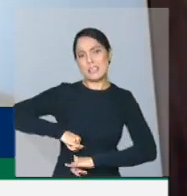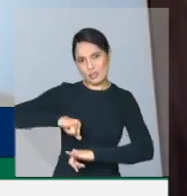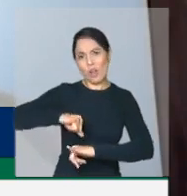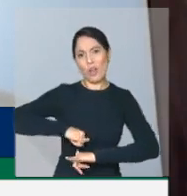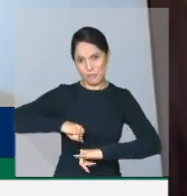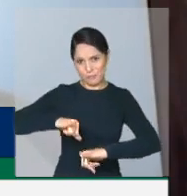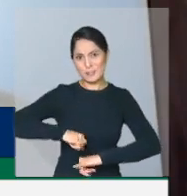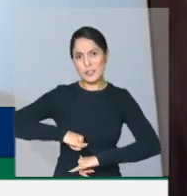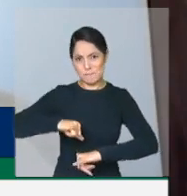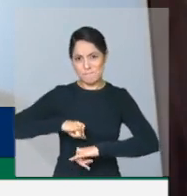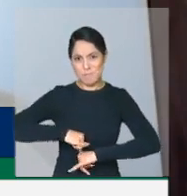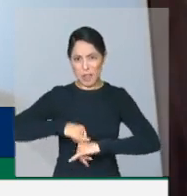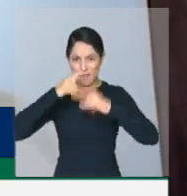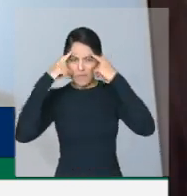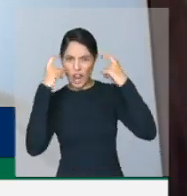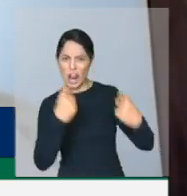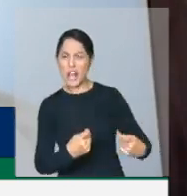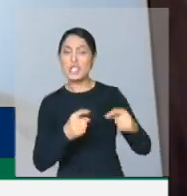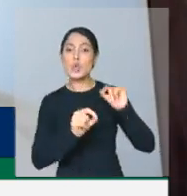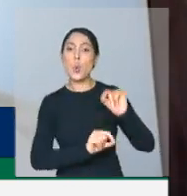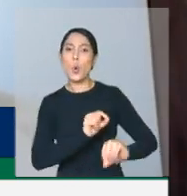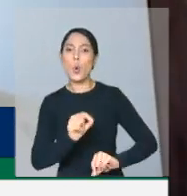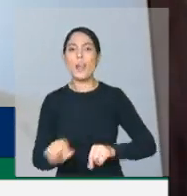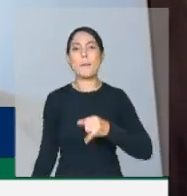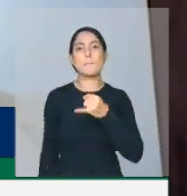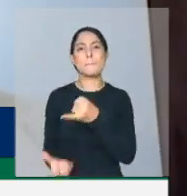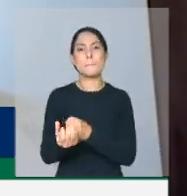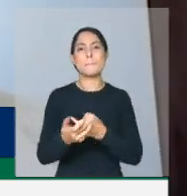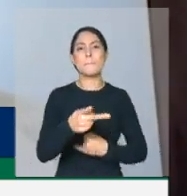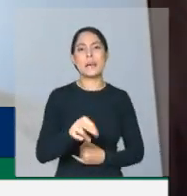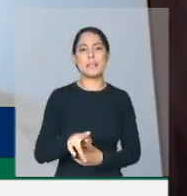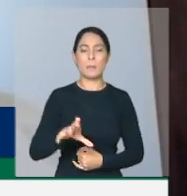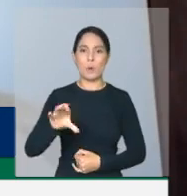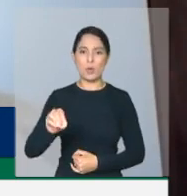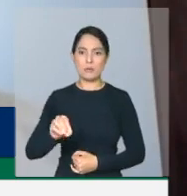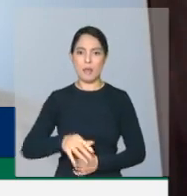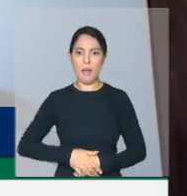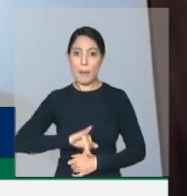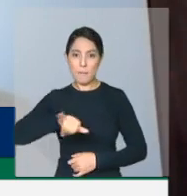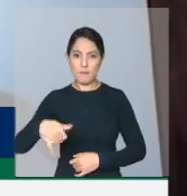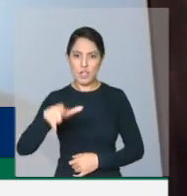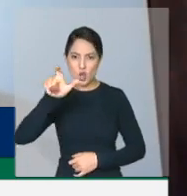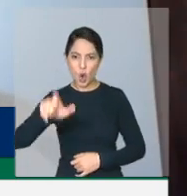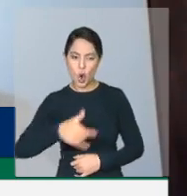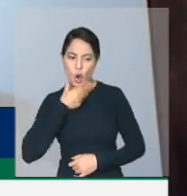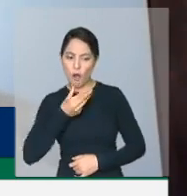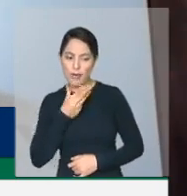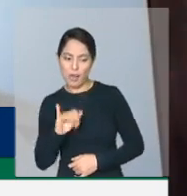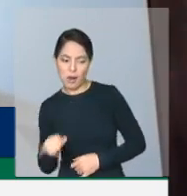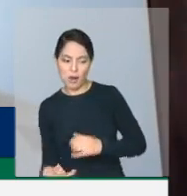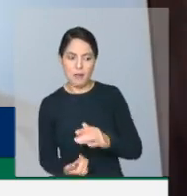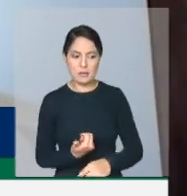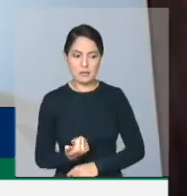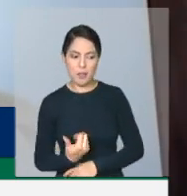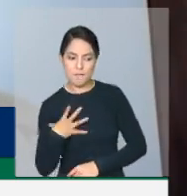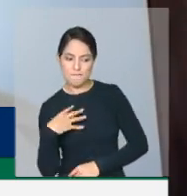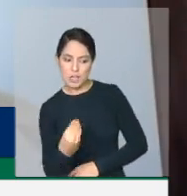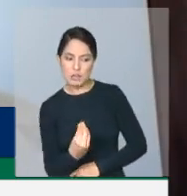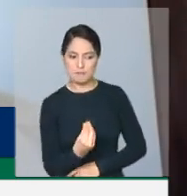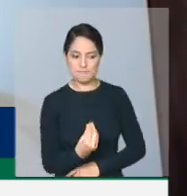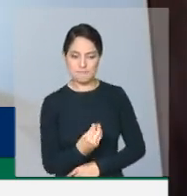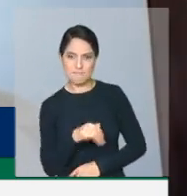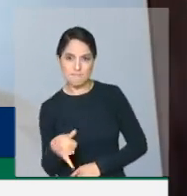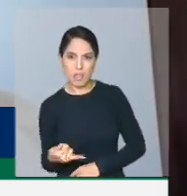perpetrada por homens sem escrúpulos que indevidamente utilizaram o CPF dos filhos menores, que são criados unicamente pelas mães,